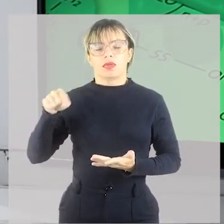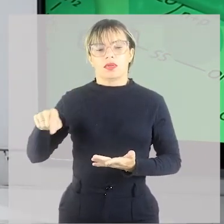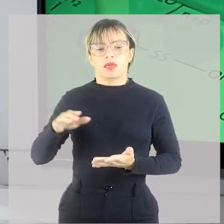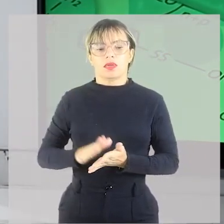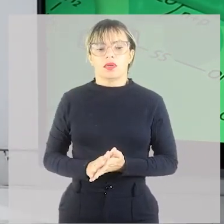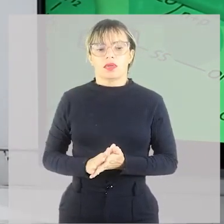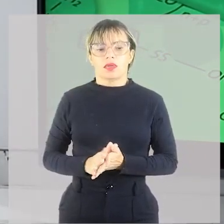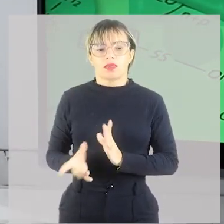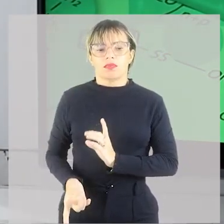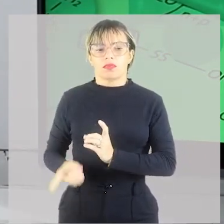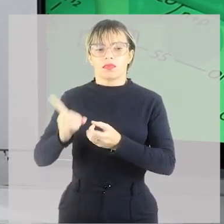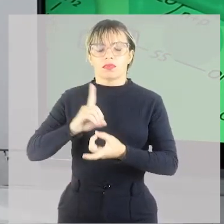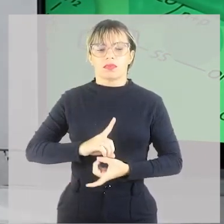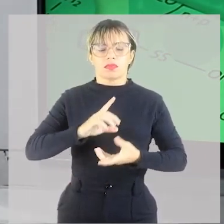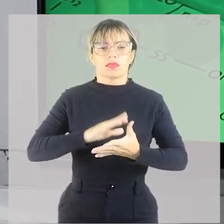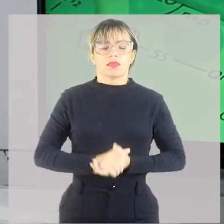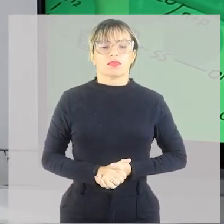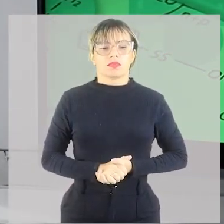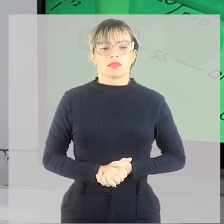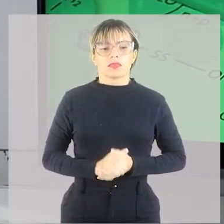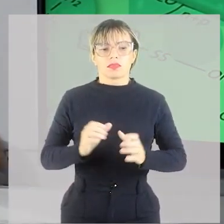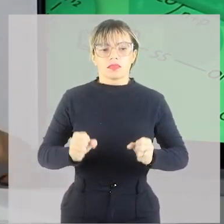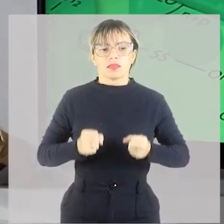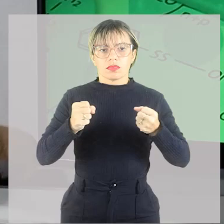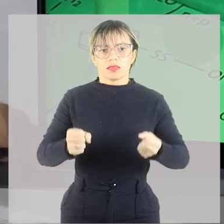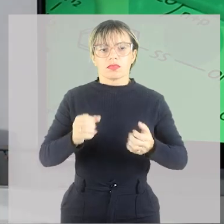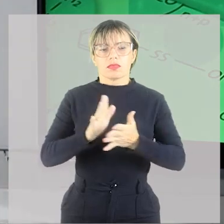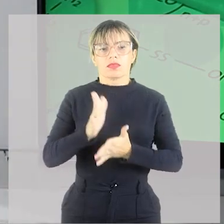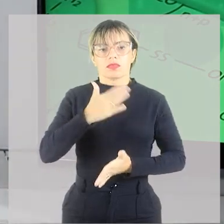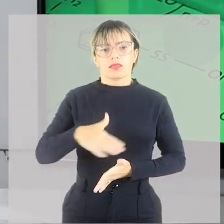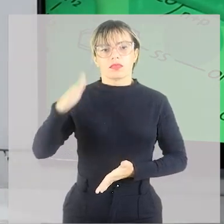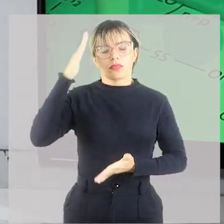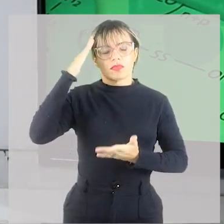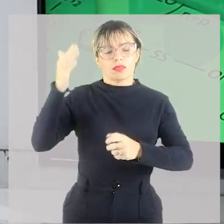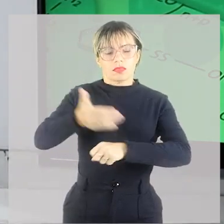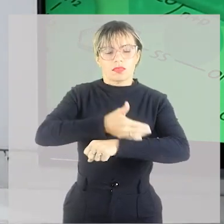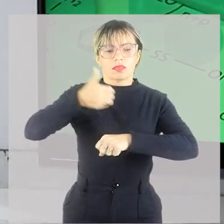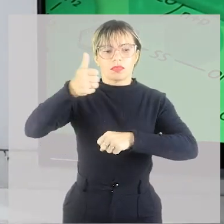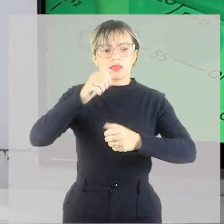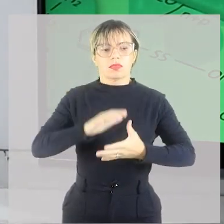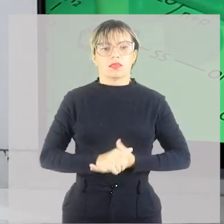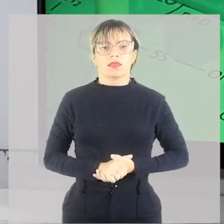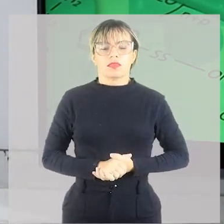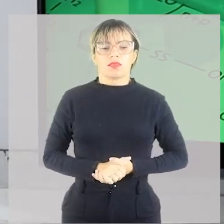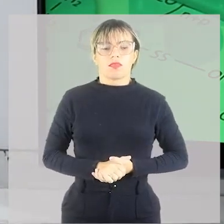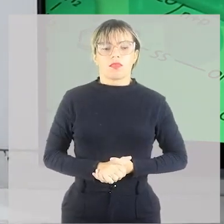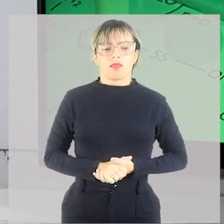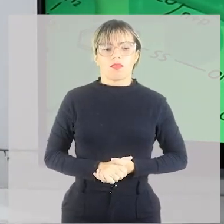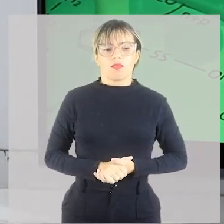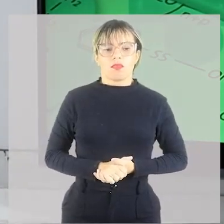lados opostos, tá? Para você poder entender um pouco melhor. Deixa eu apagar aqui.